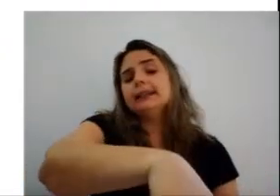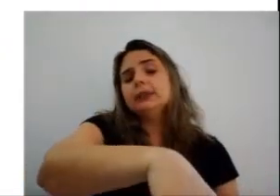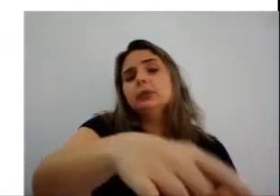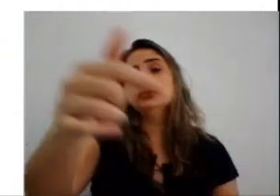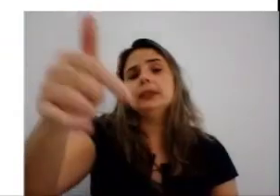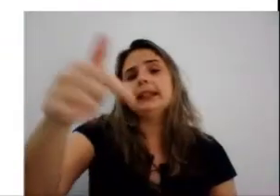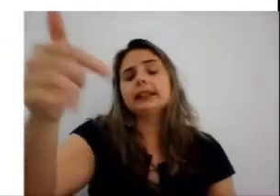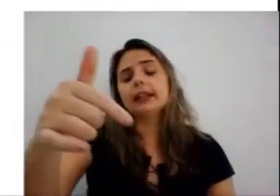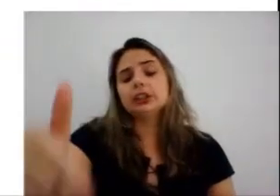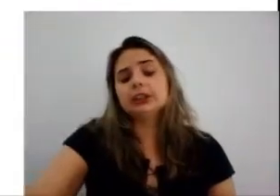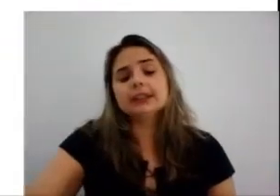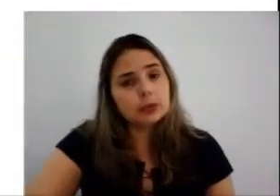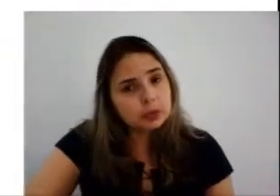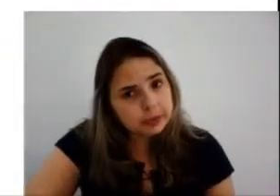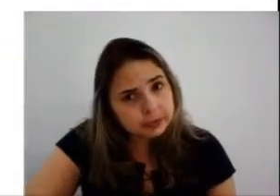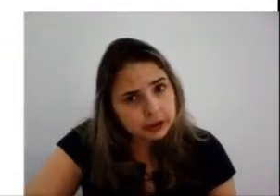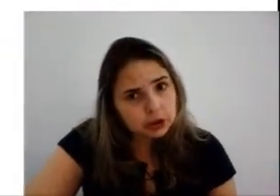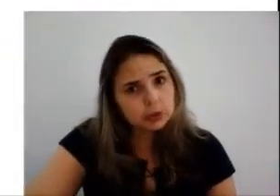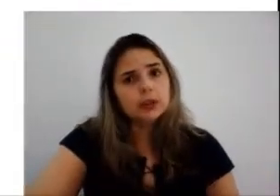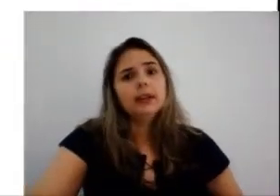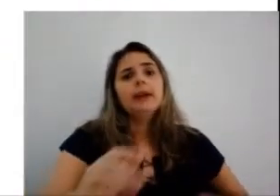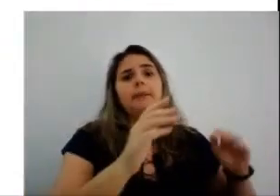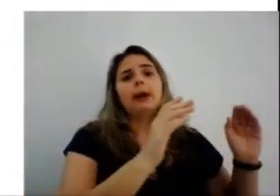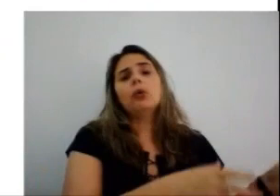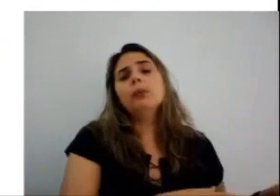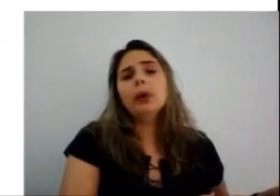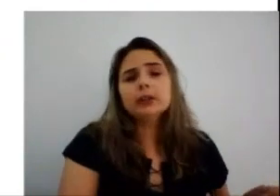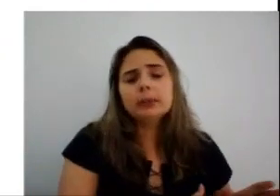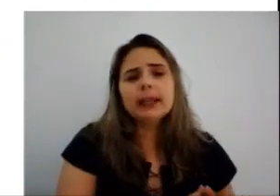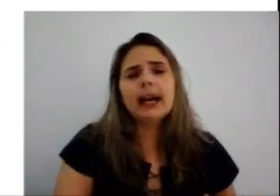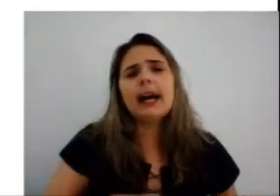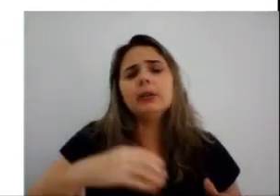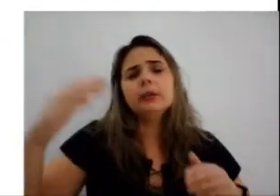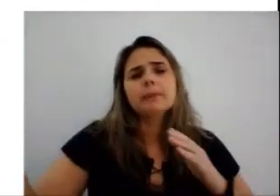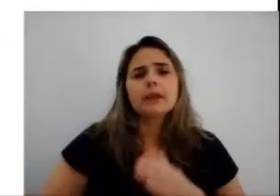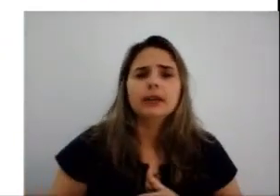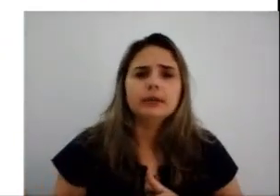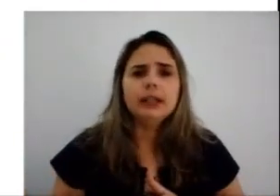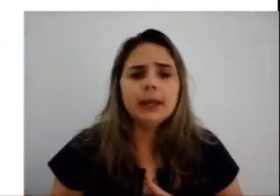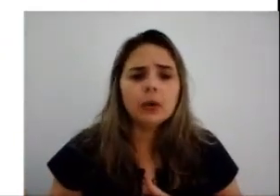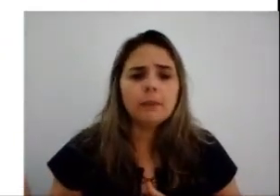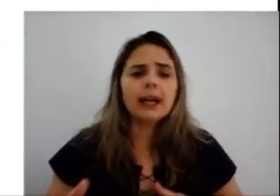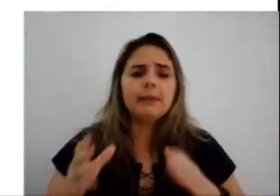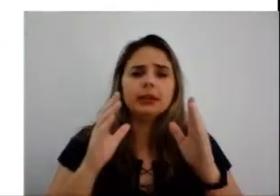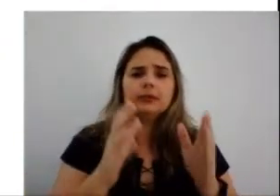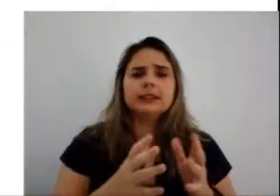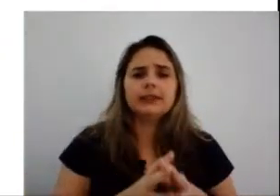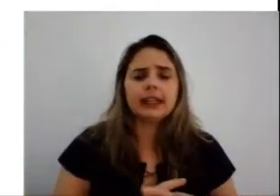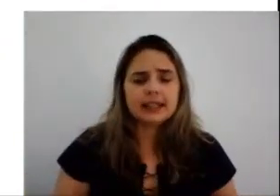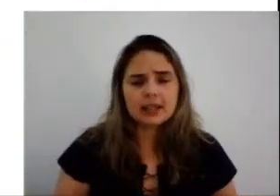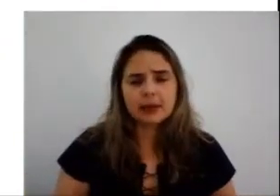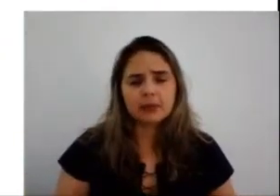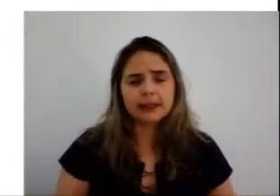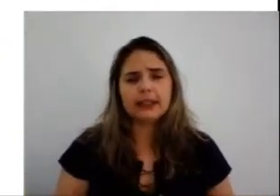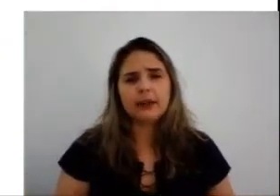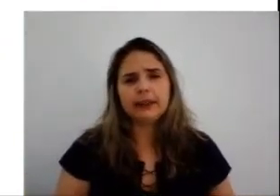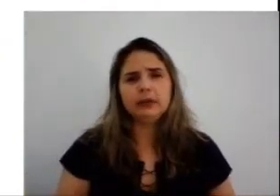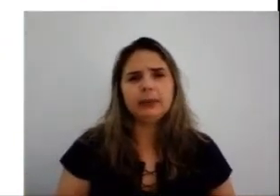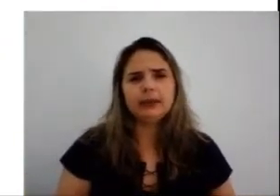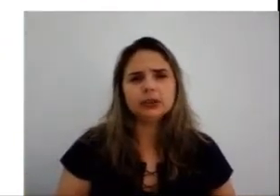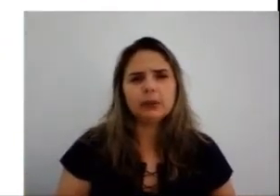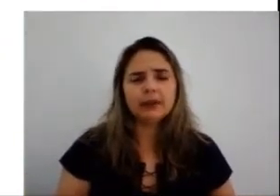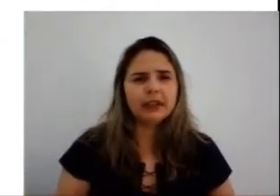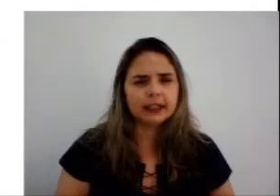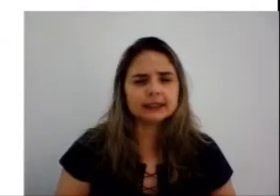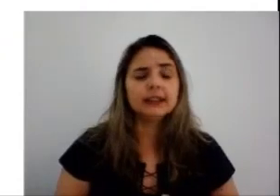com o PagSeguro, o link está na descrição do vídeo. Pagou com boleto bancário, liberou o pagamento, você vai estar recebendo o material aí